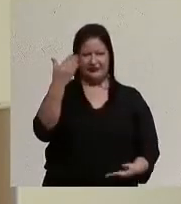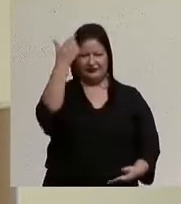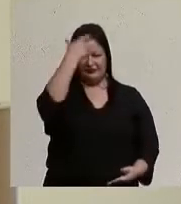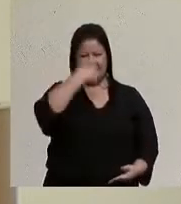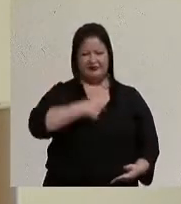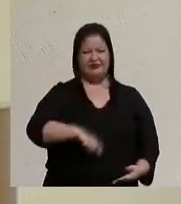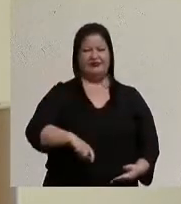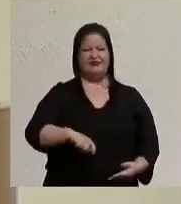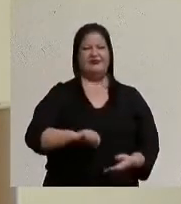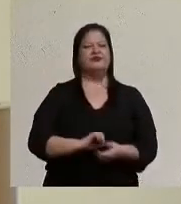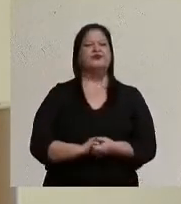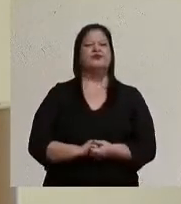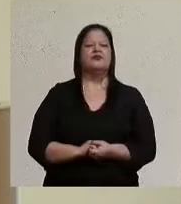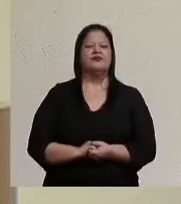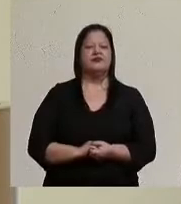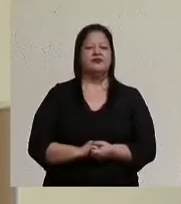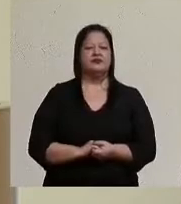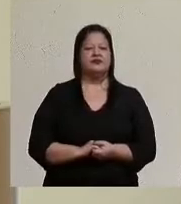cajamariense